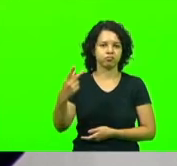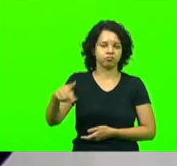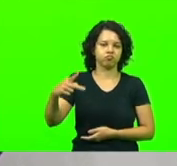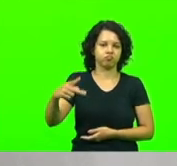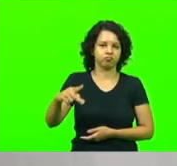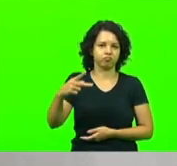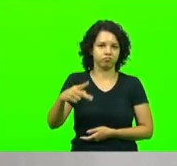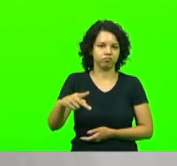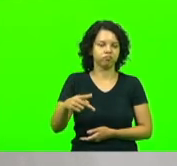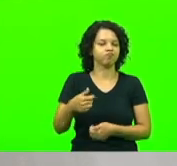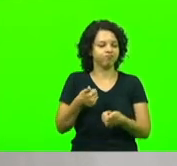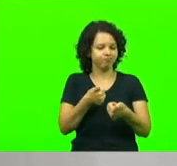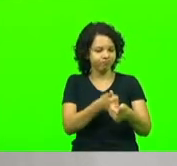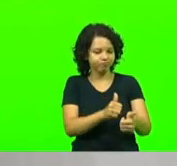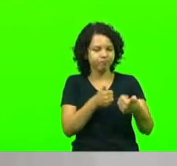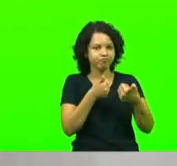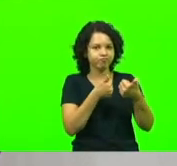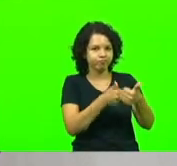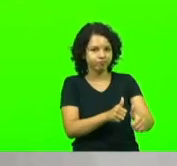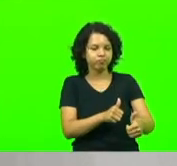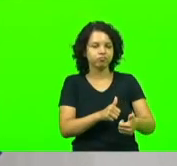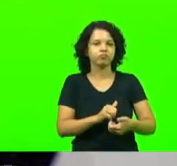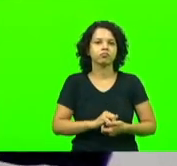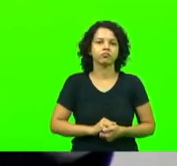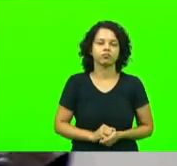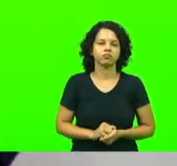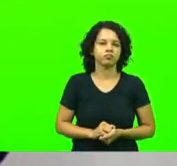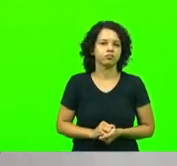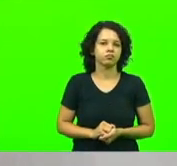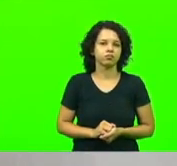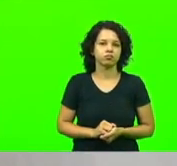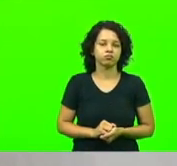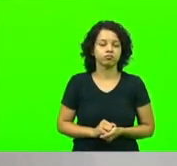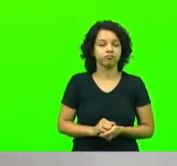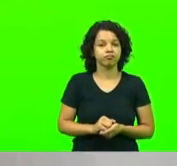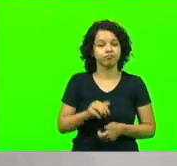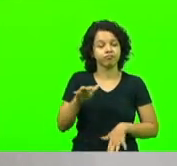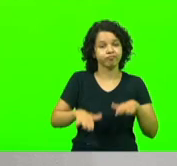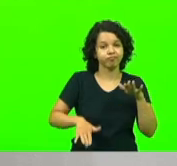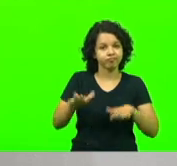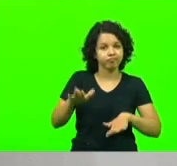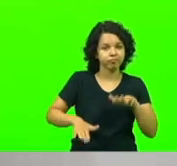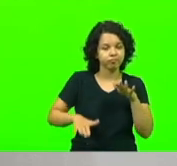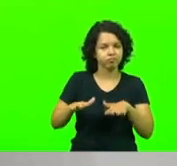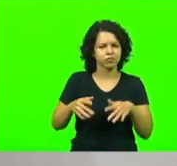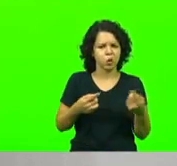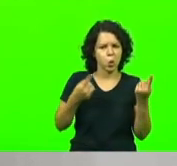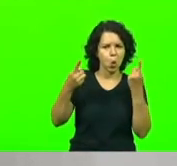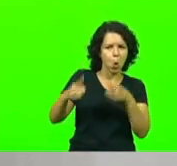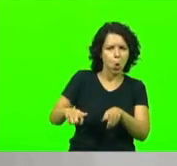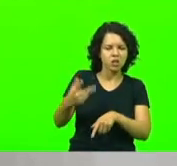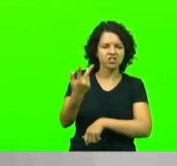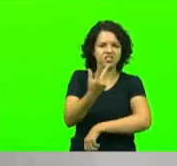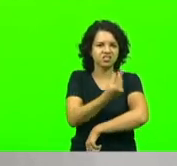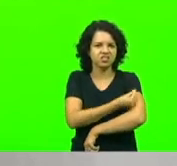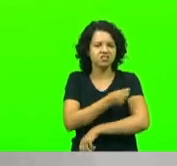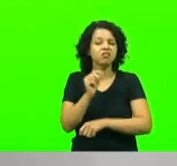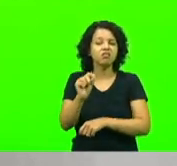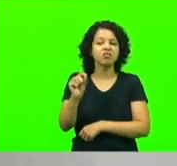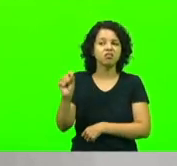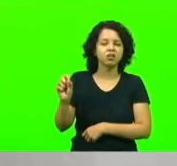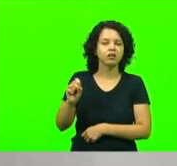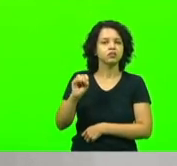e sendo perseguidos por uma coisa que é relativa. Quem seria contra a vacina se ela imunizasse de